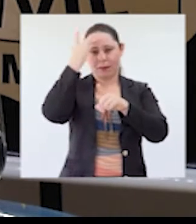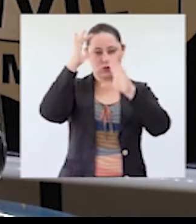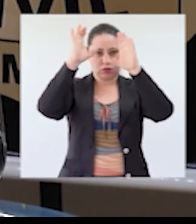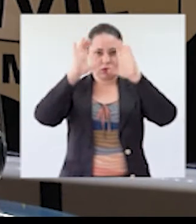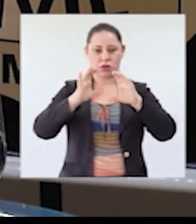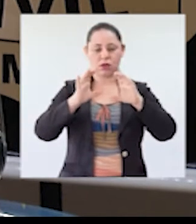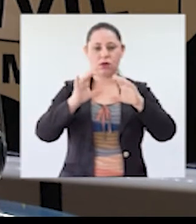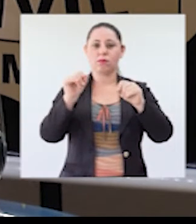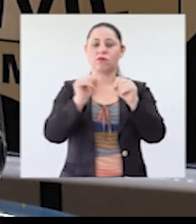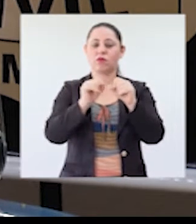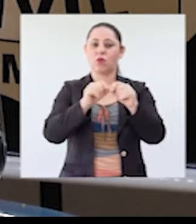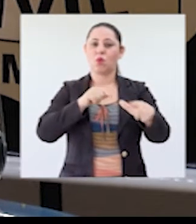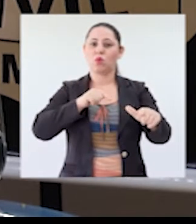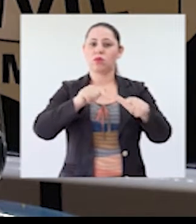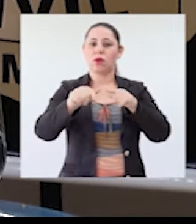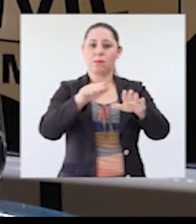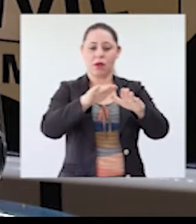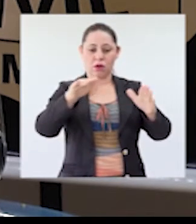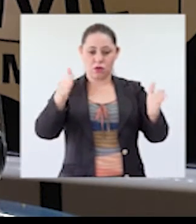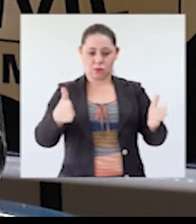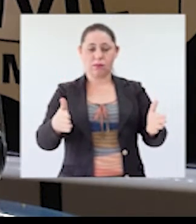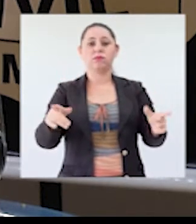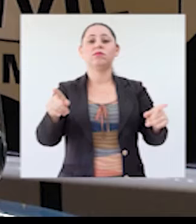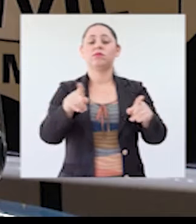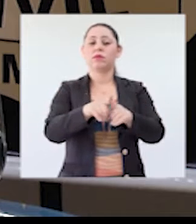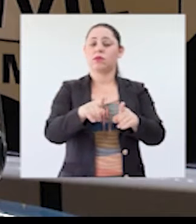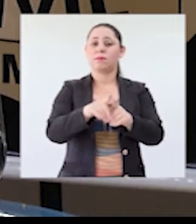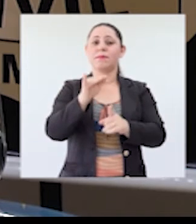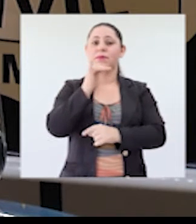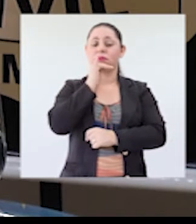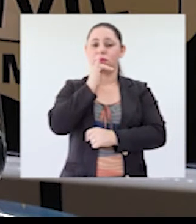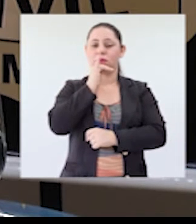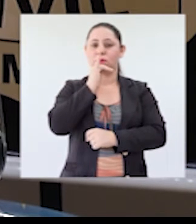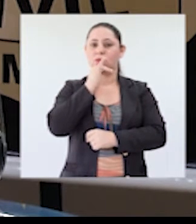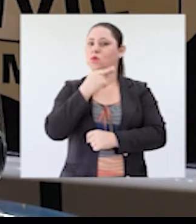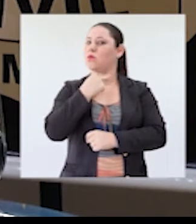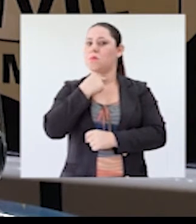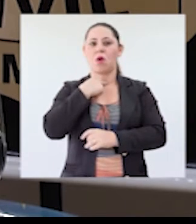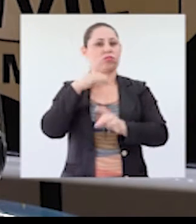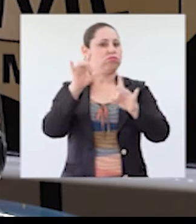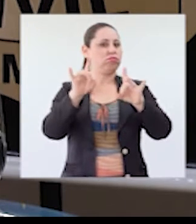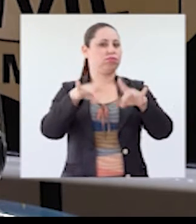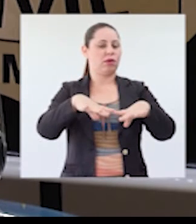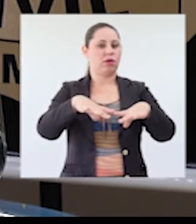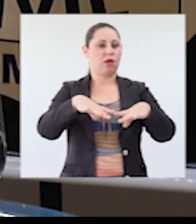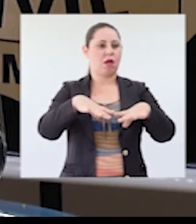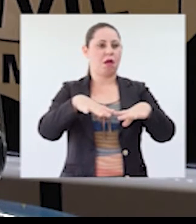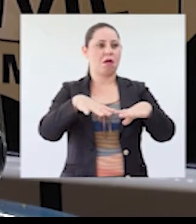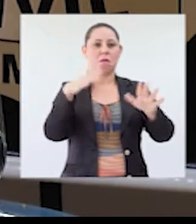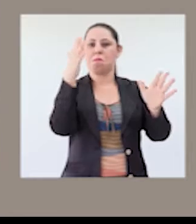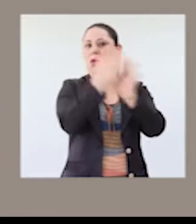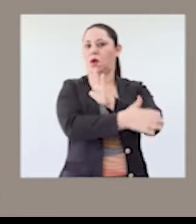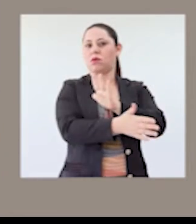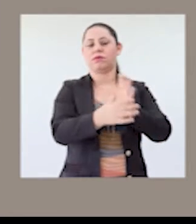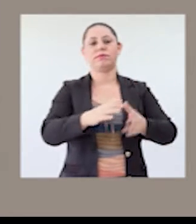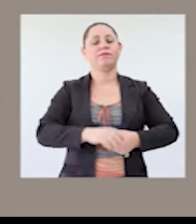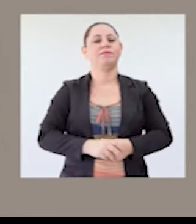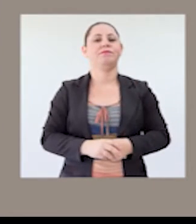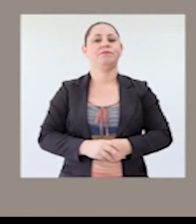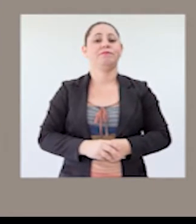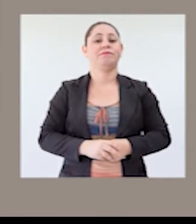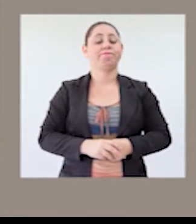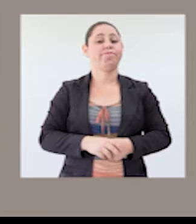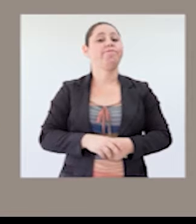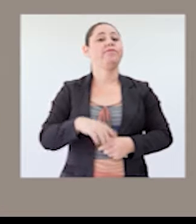que é convocado para fazer o serviço de mesário, por exemplo, doutor, não pode abandonar a função, né?